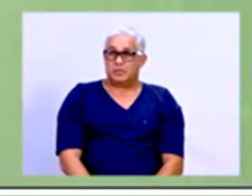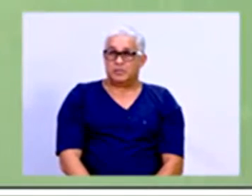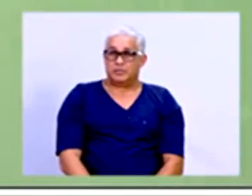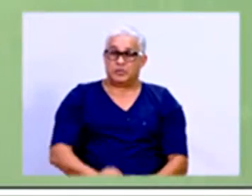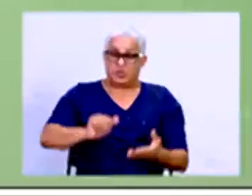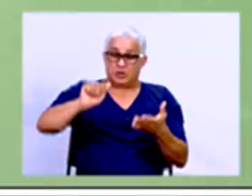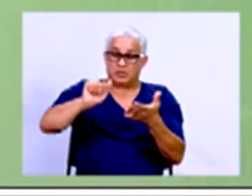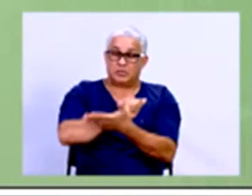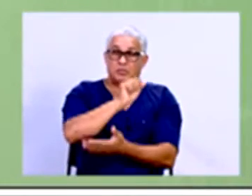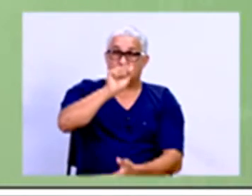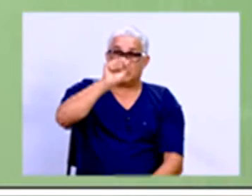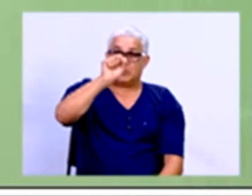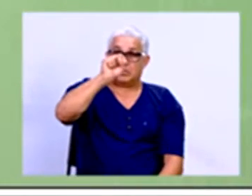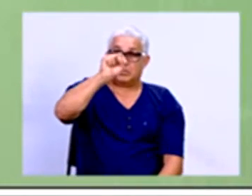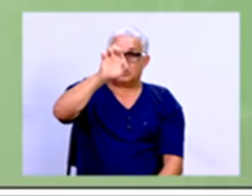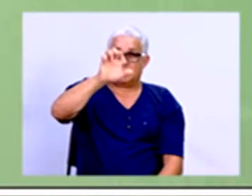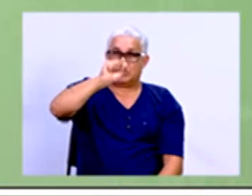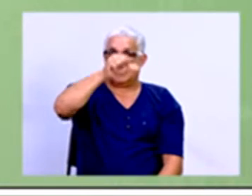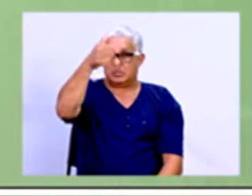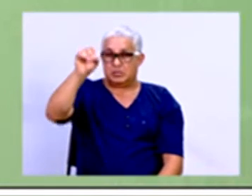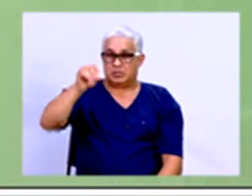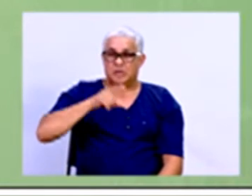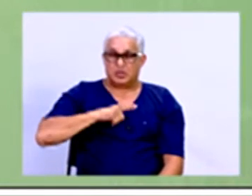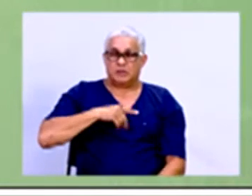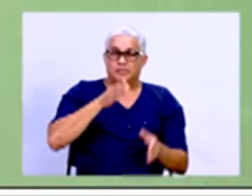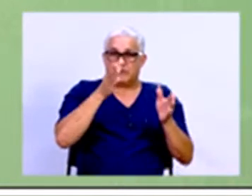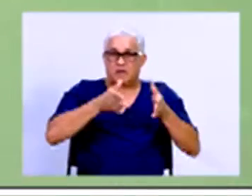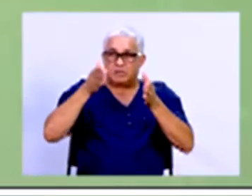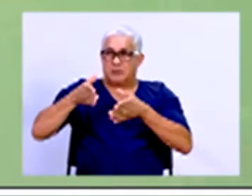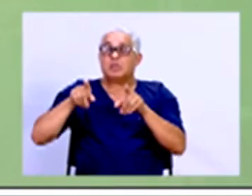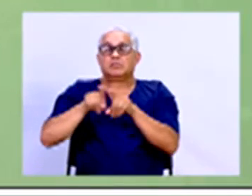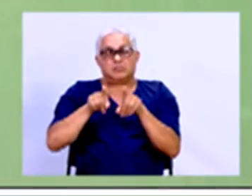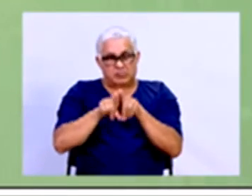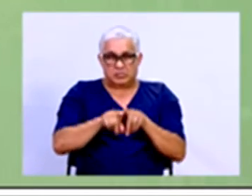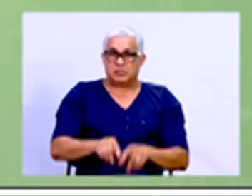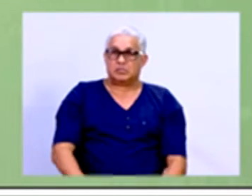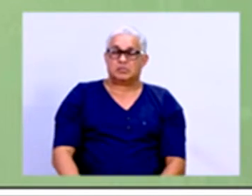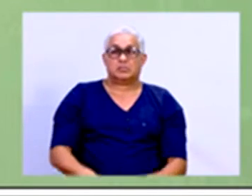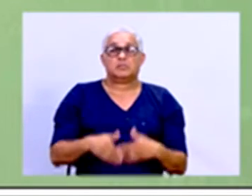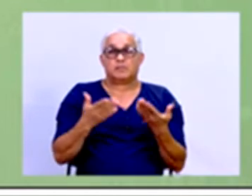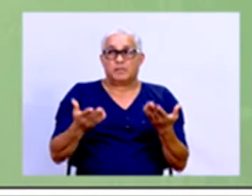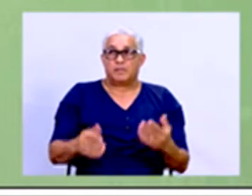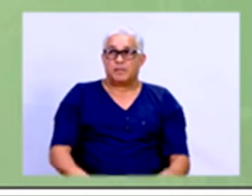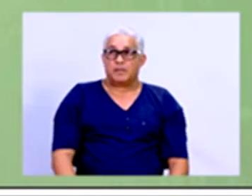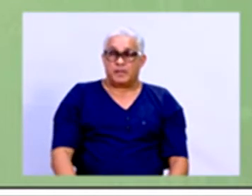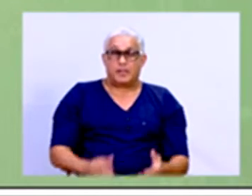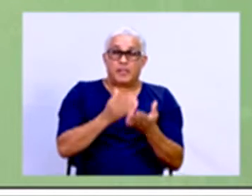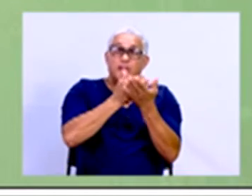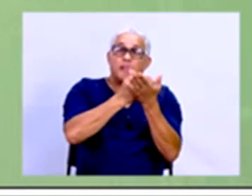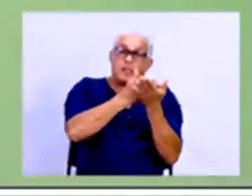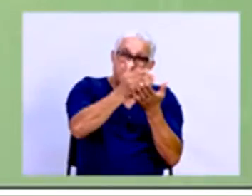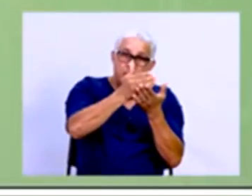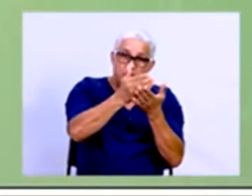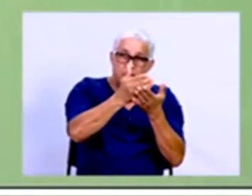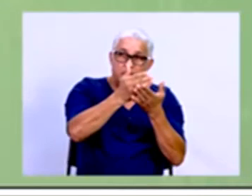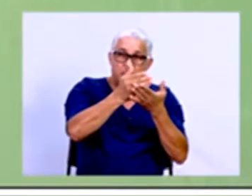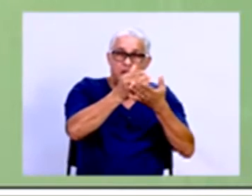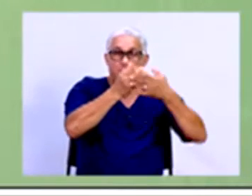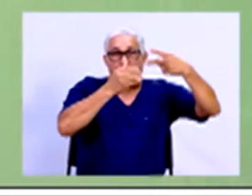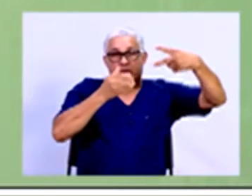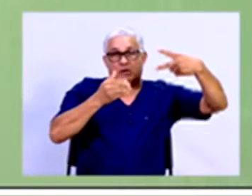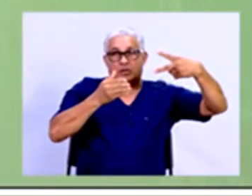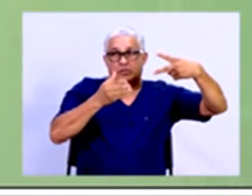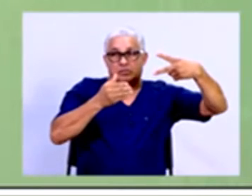Para excluir uma sessão, nós temos alguns passos a serem seguidos também. Quais são esses passos? Inicialmente, abrir a sessão,